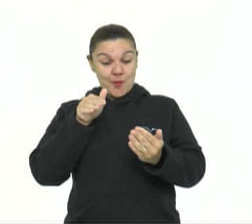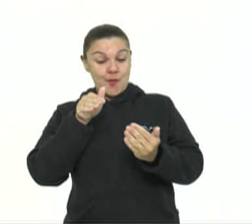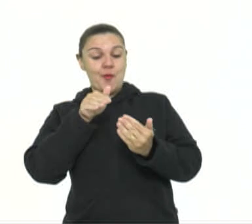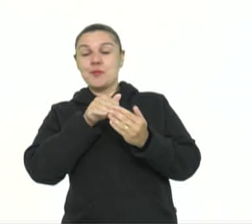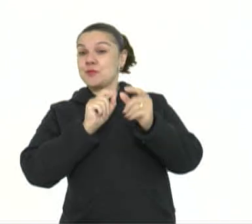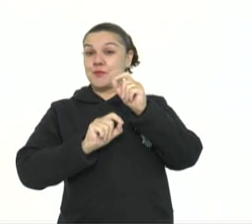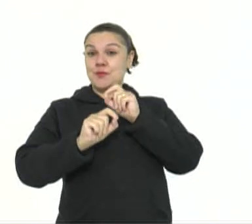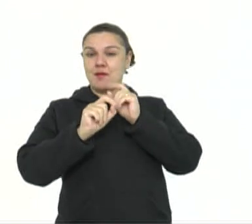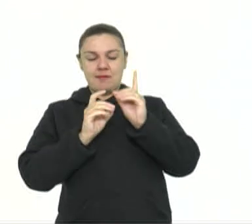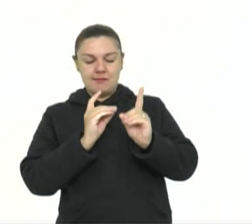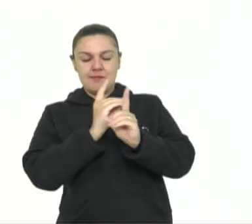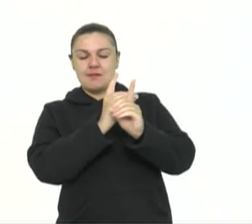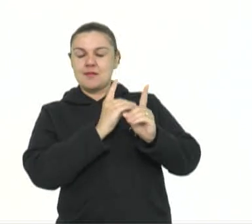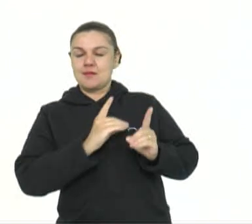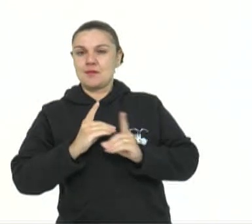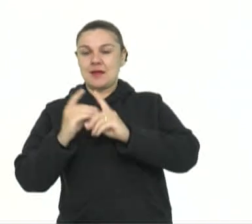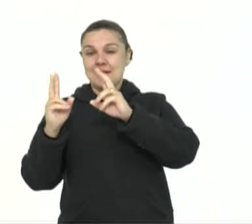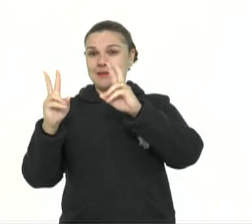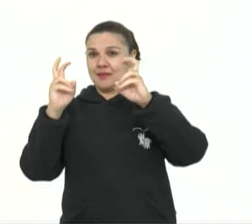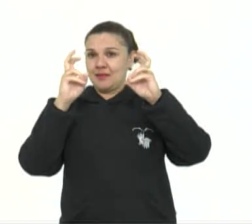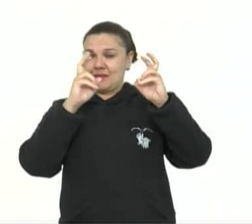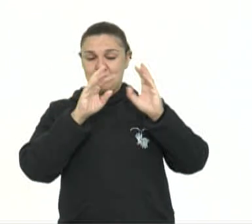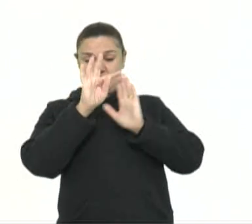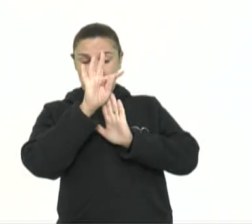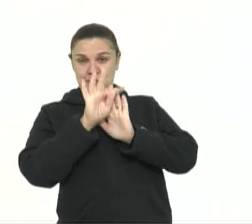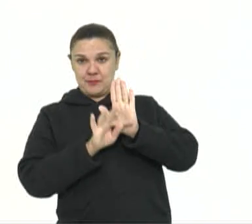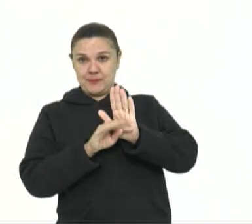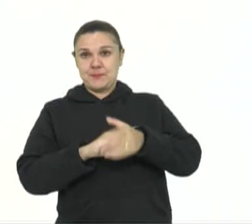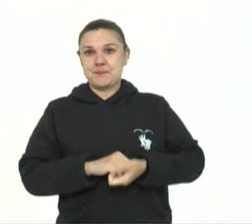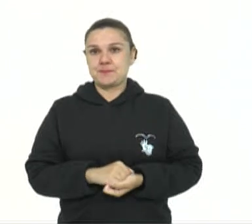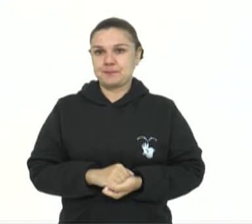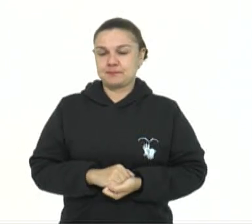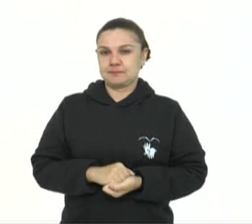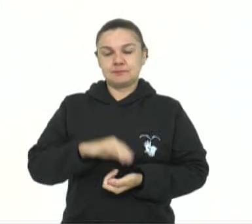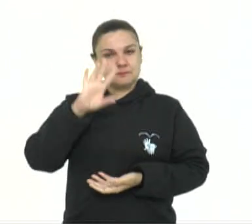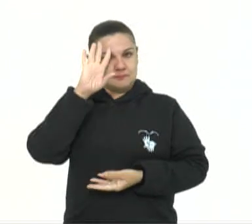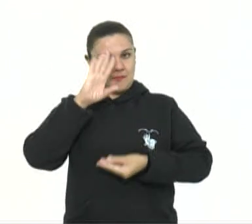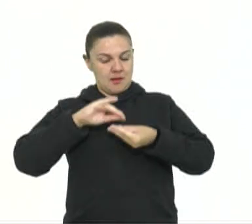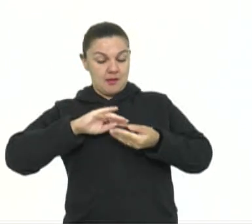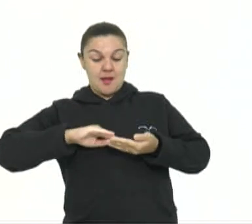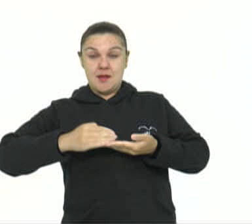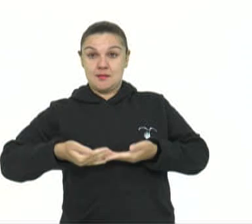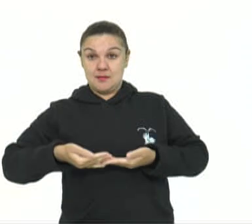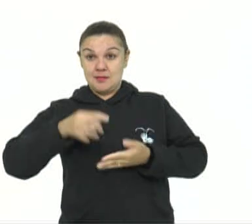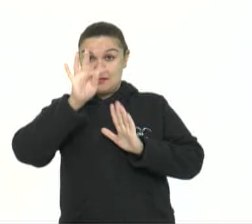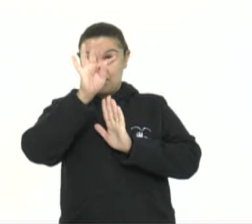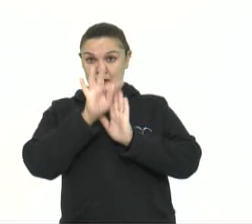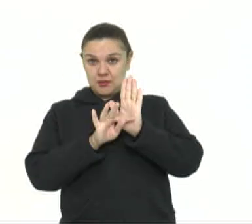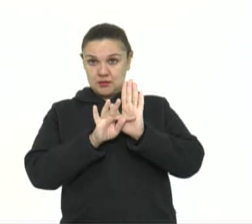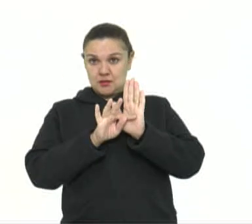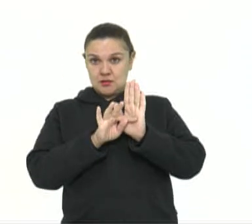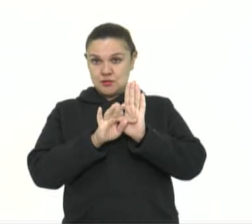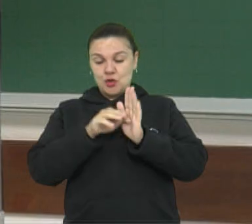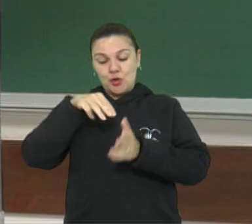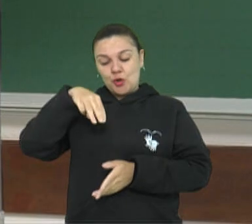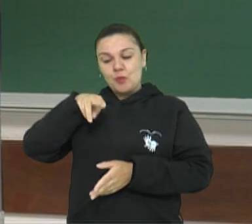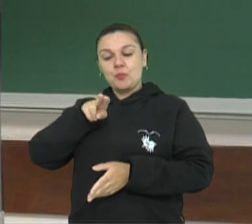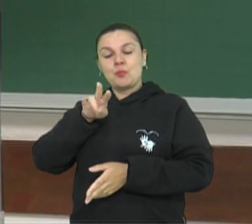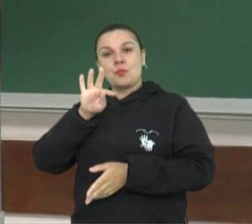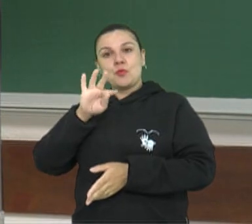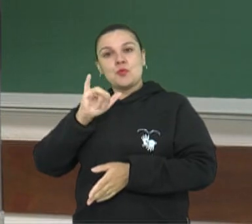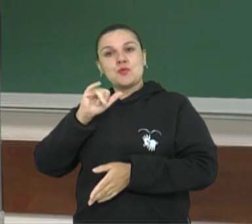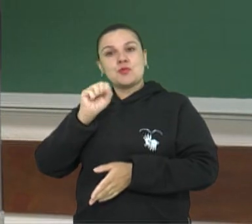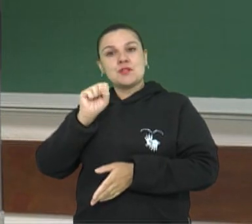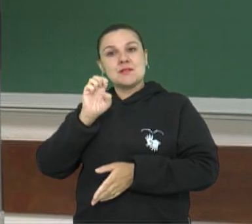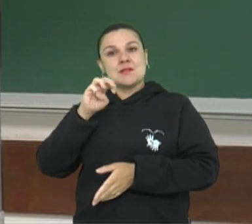objetivo identificar tema nos textos, interpretar textos multissemióticos, ou seja,